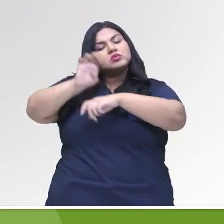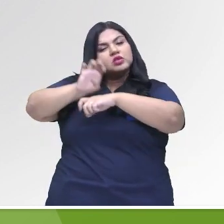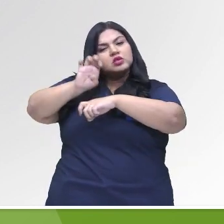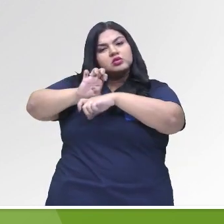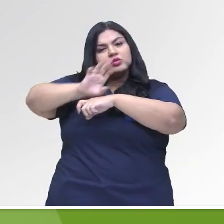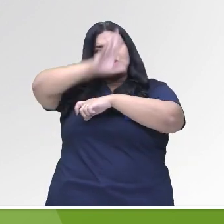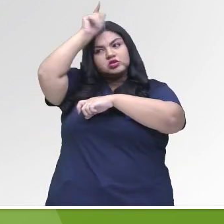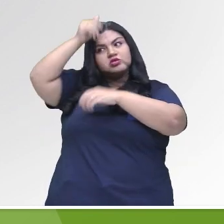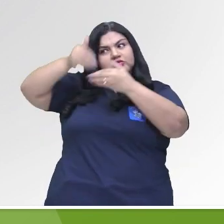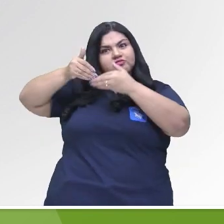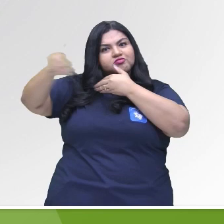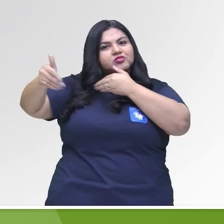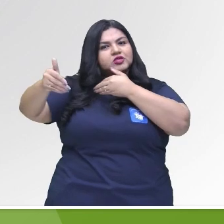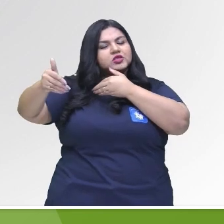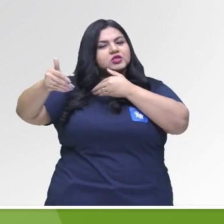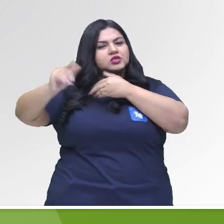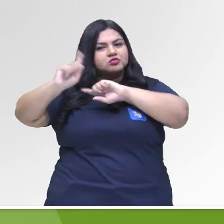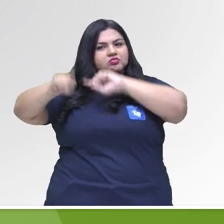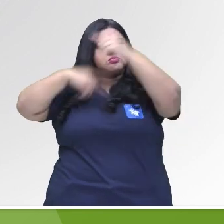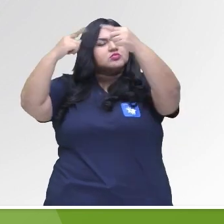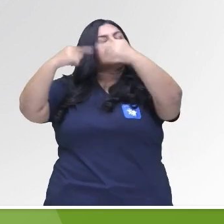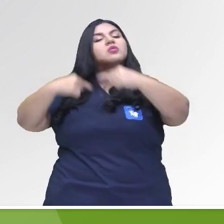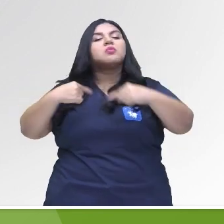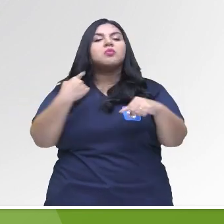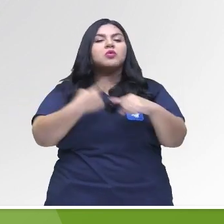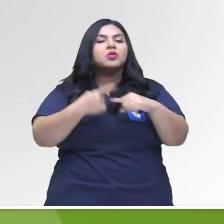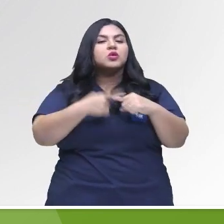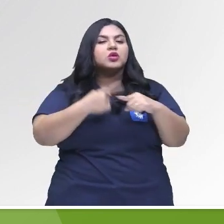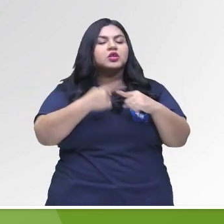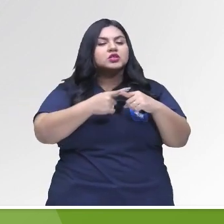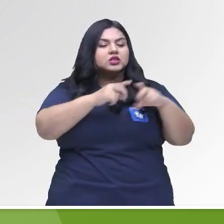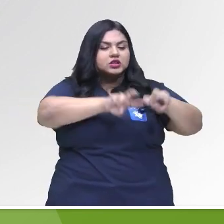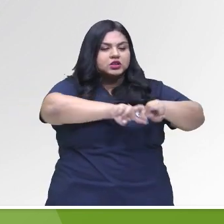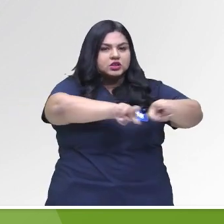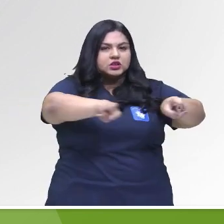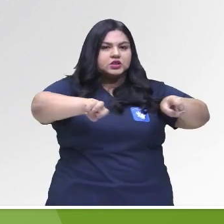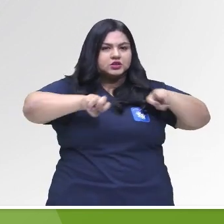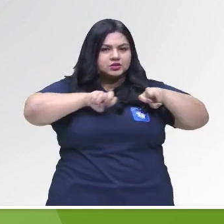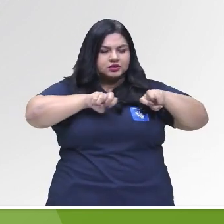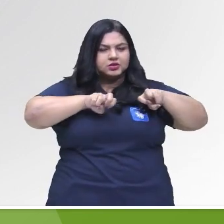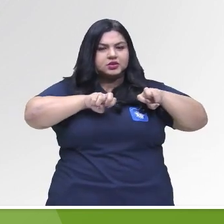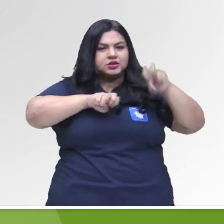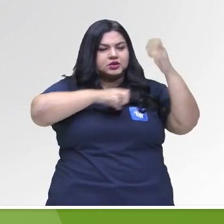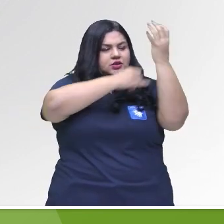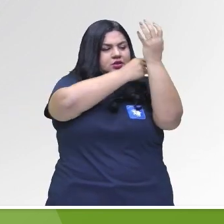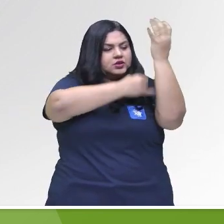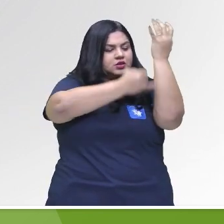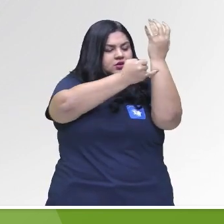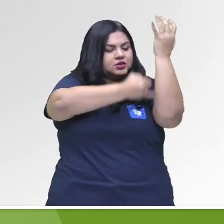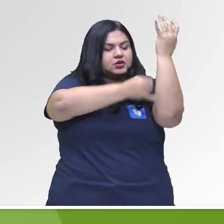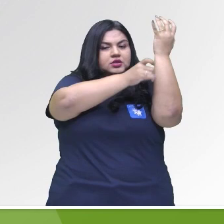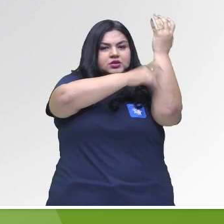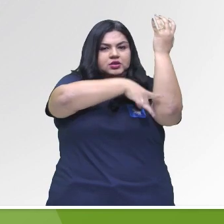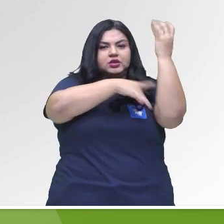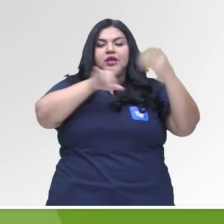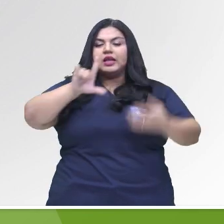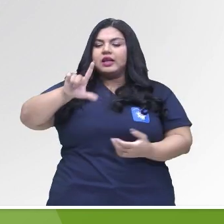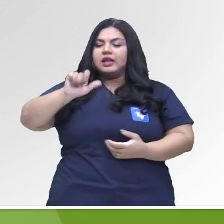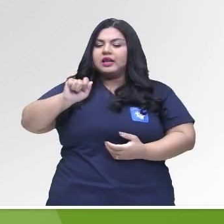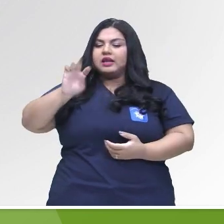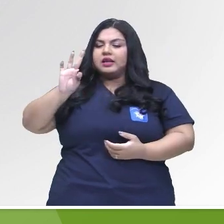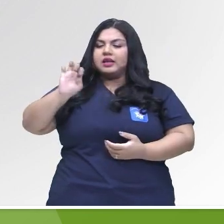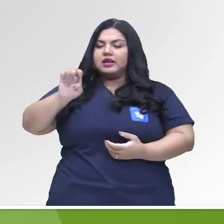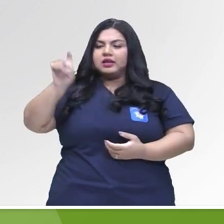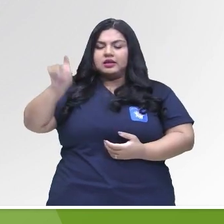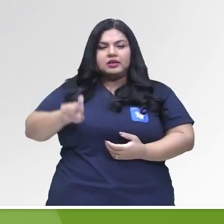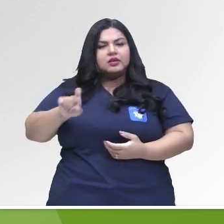à frente, né? Por conta justamente da extração do látex, né? Da borracha natural, tá? Então, aqui a gente